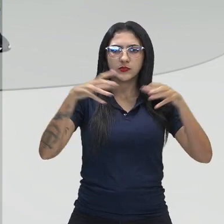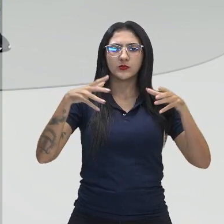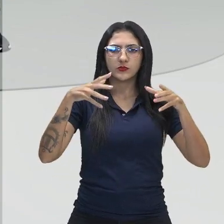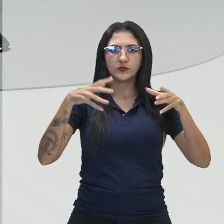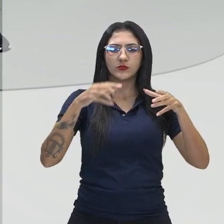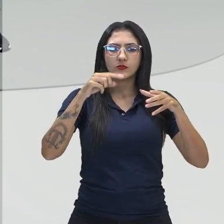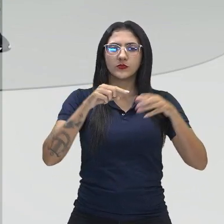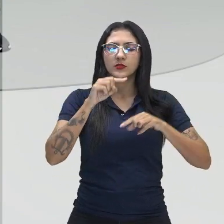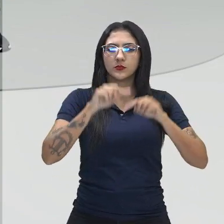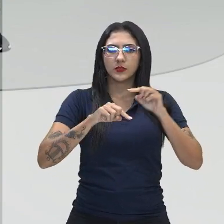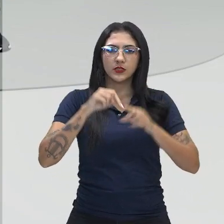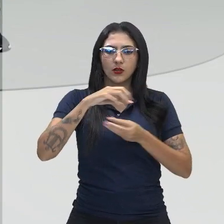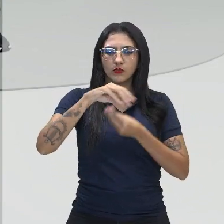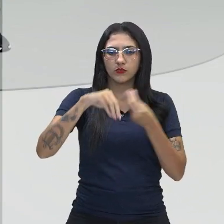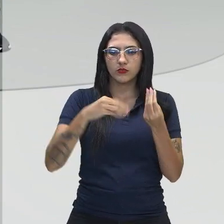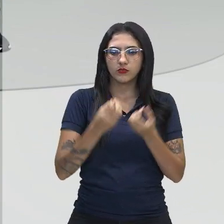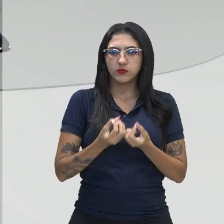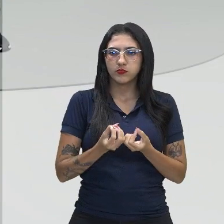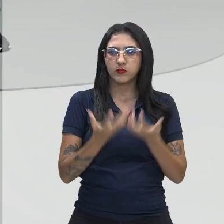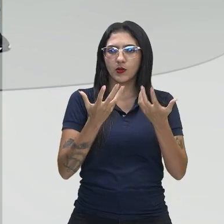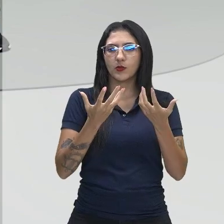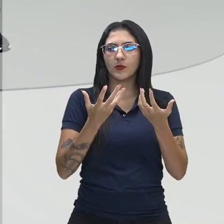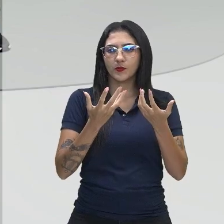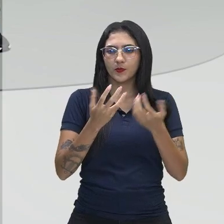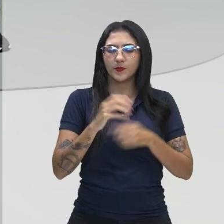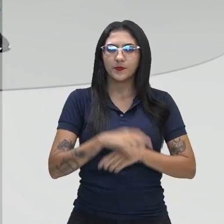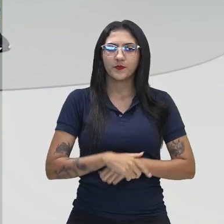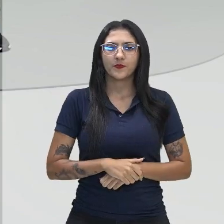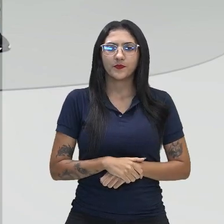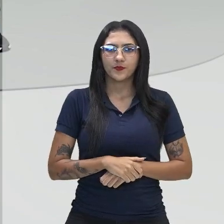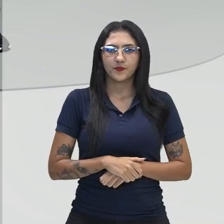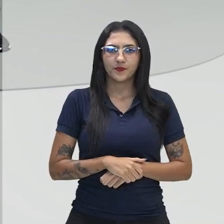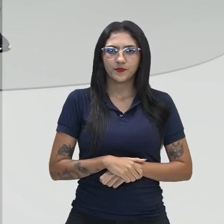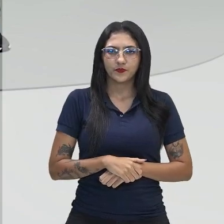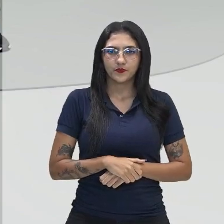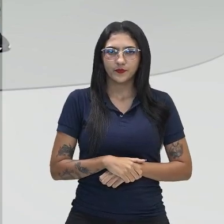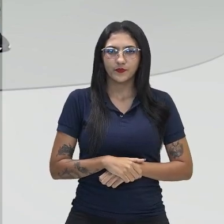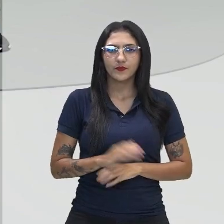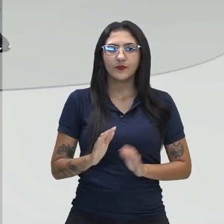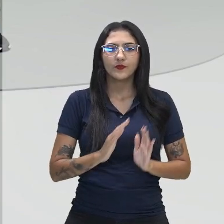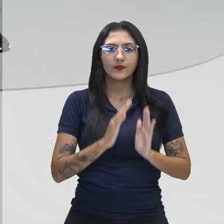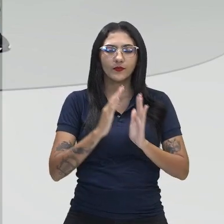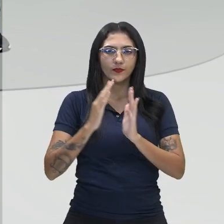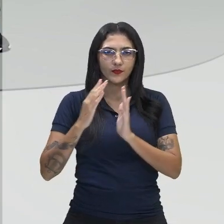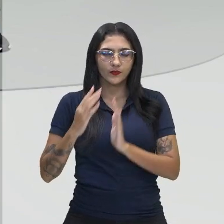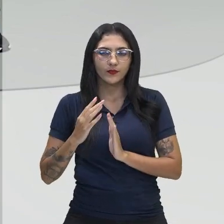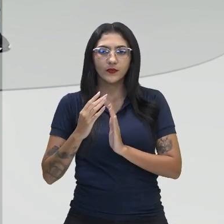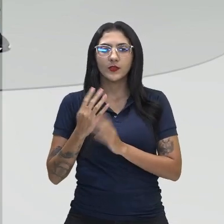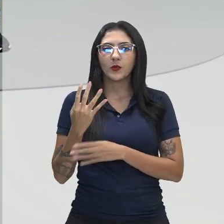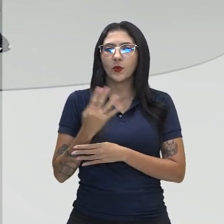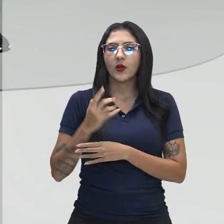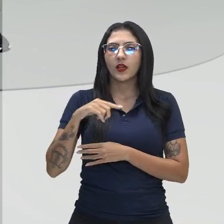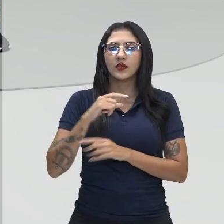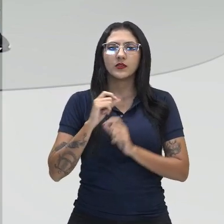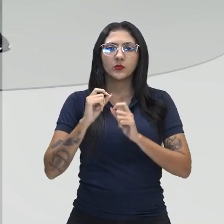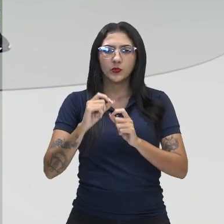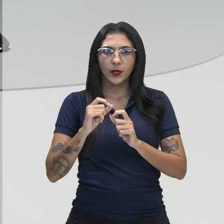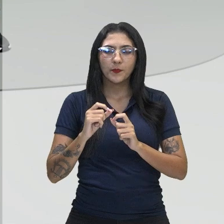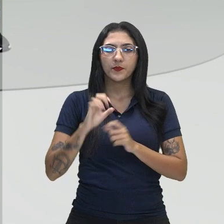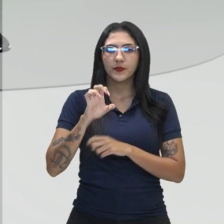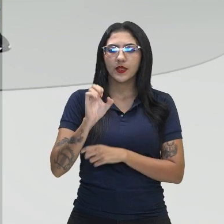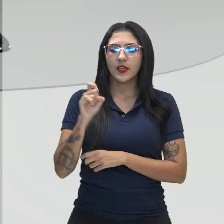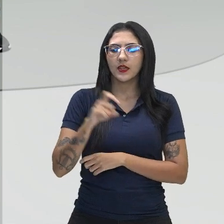faz com que ocorra a explosão, que é o nome da terceira fase. Logo na sequência, após essa explosão, há a